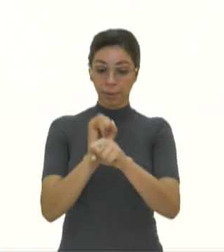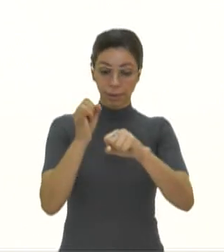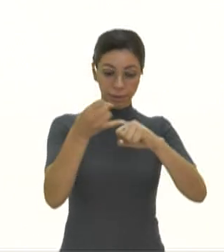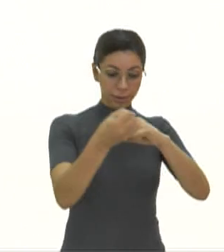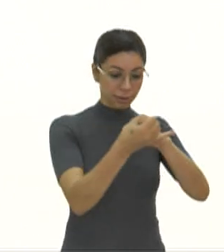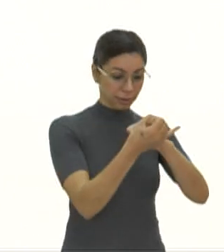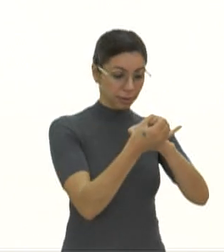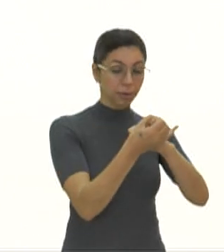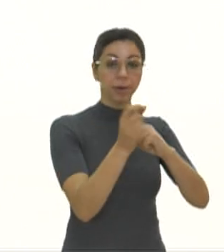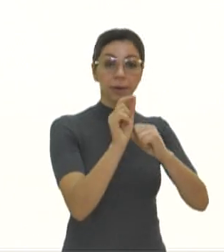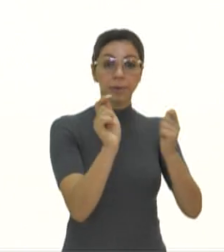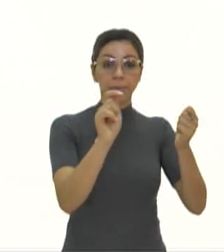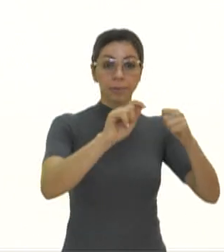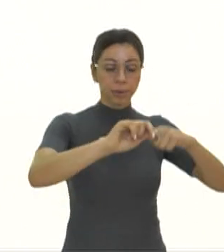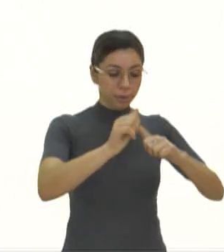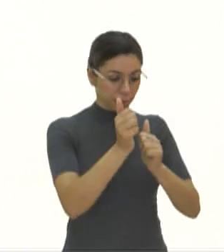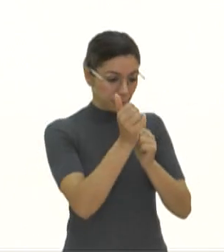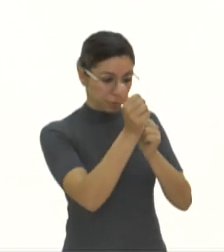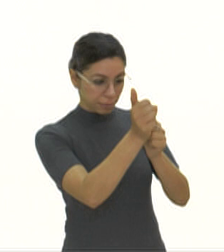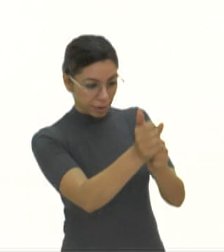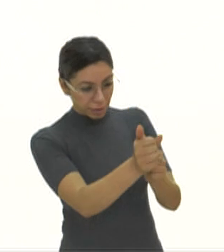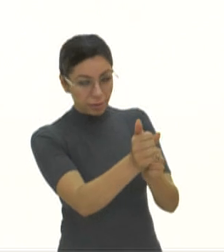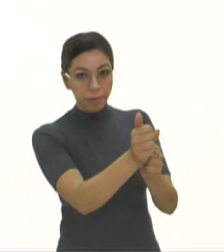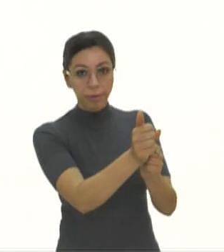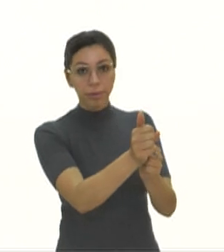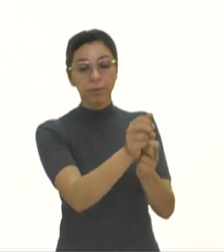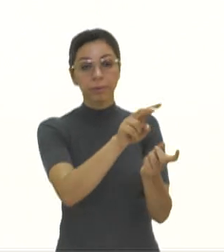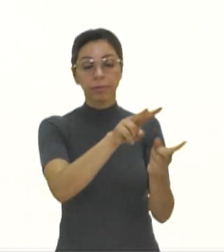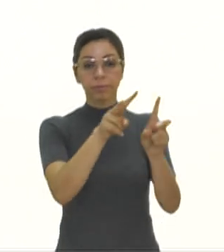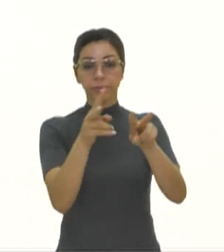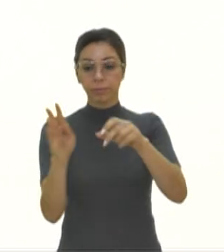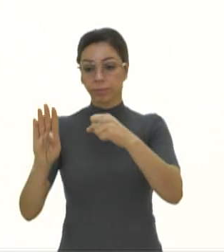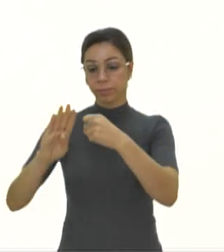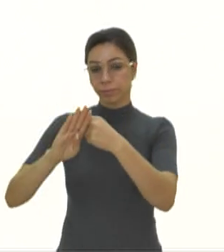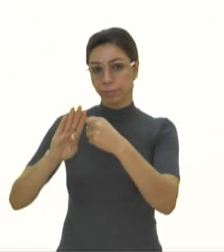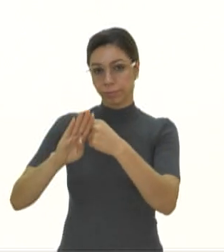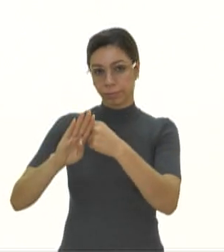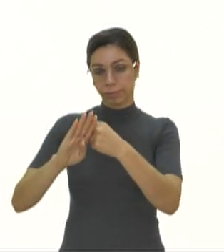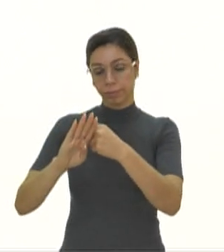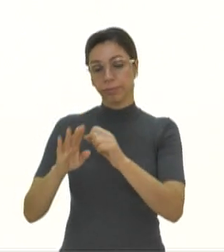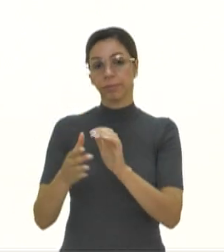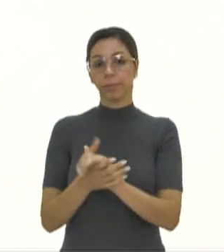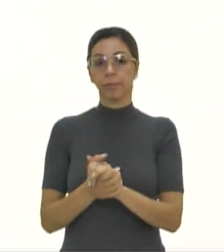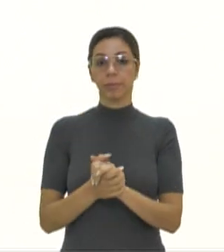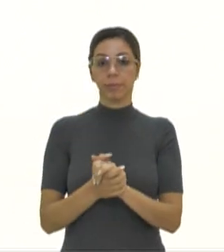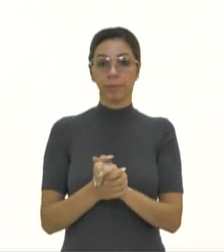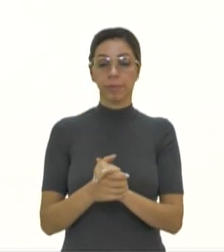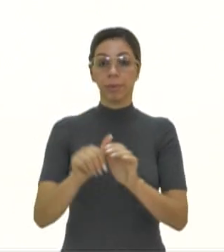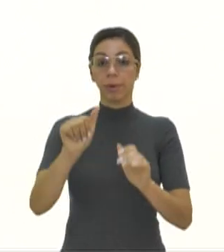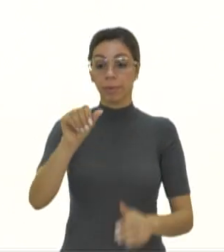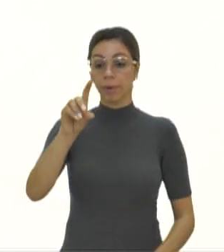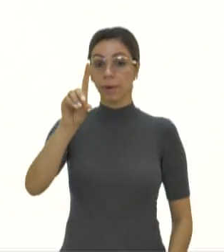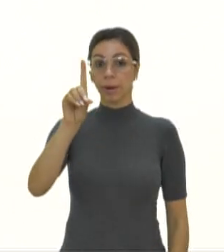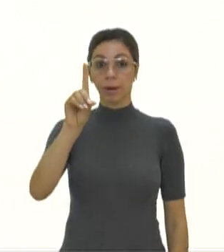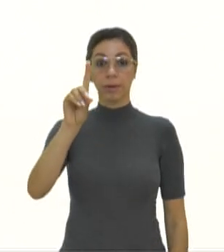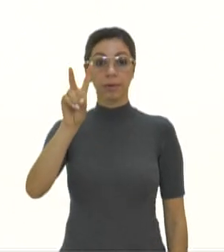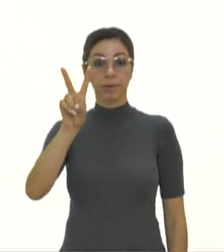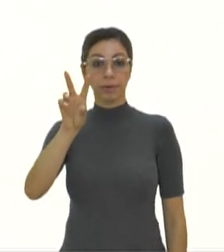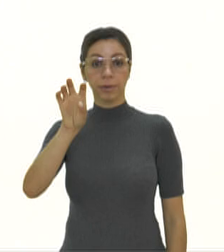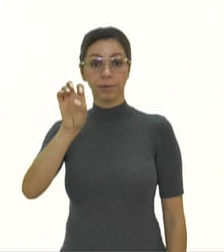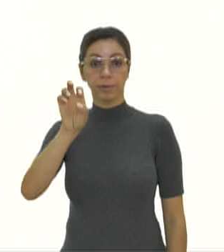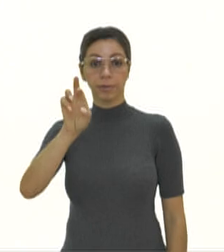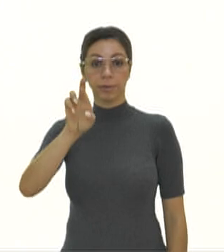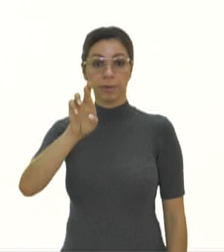eu preciso acompanhar esse adjetivo com um substantivo. No caso de um advérbio, nós